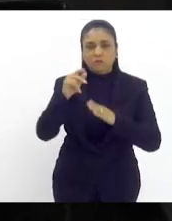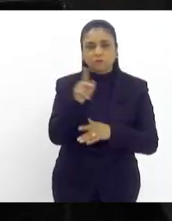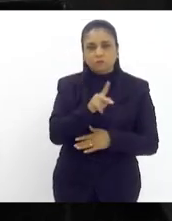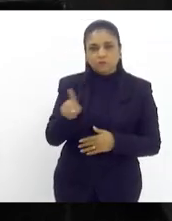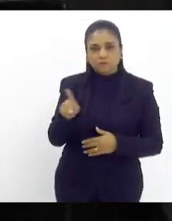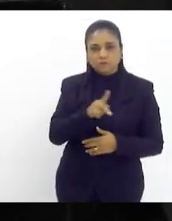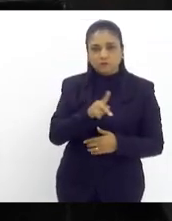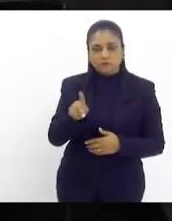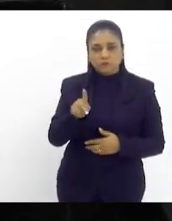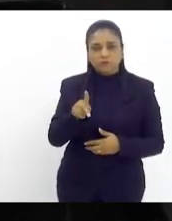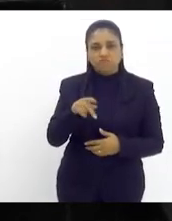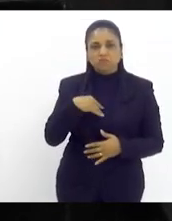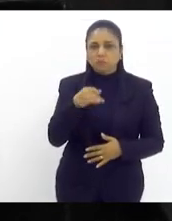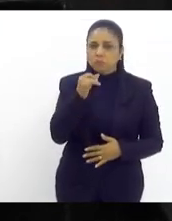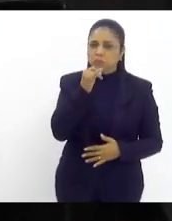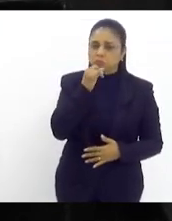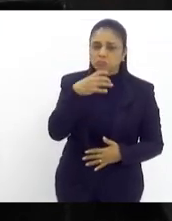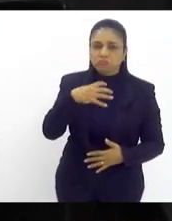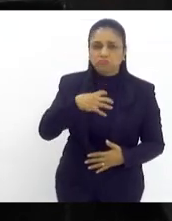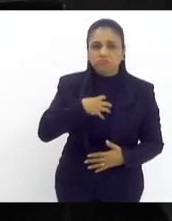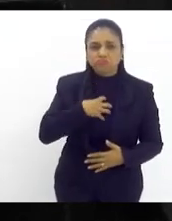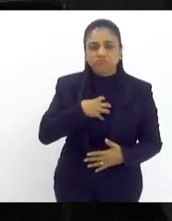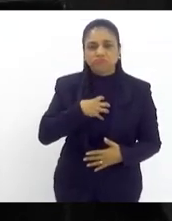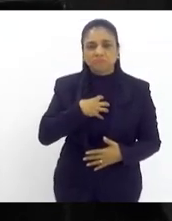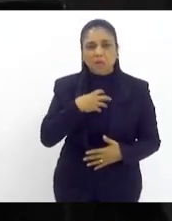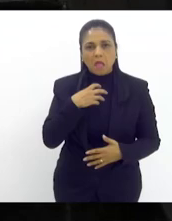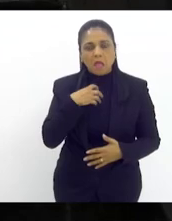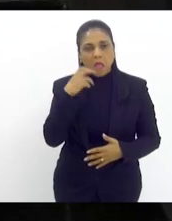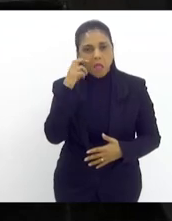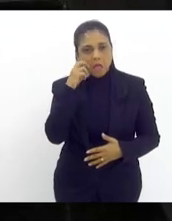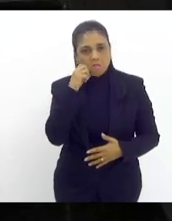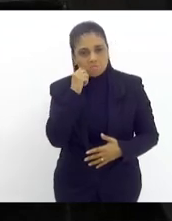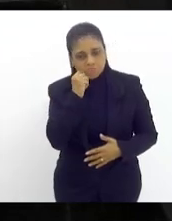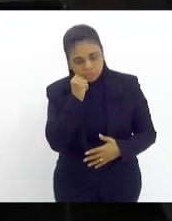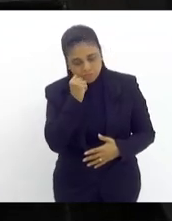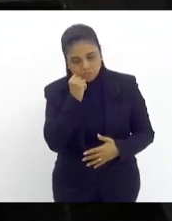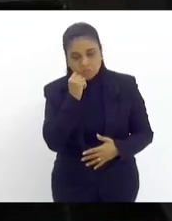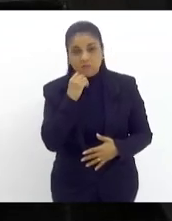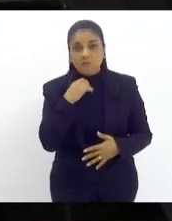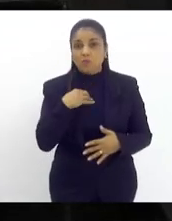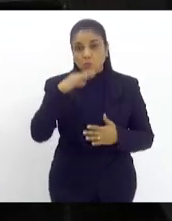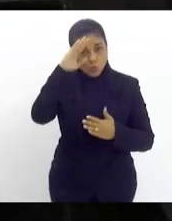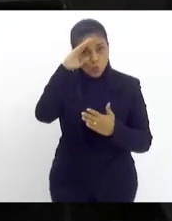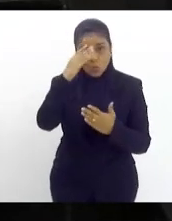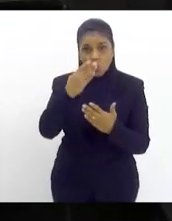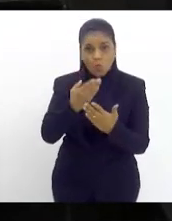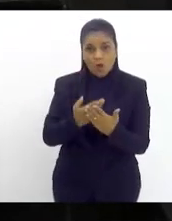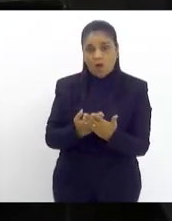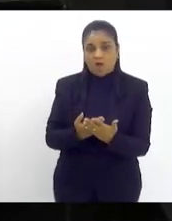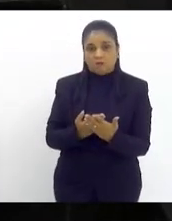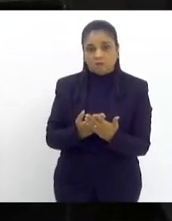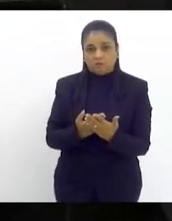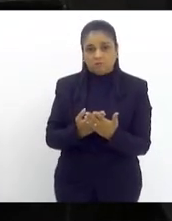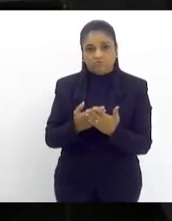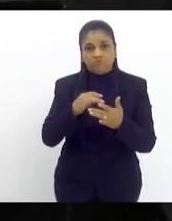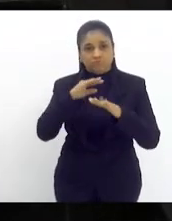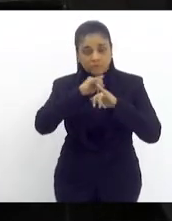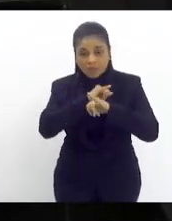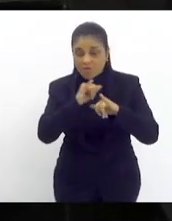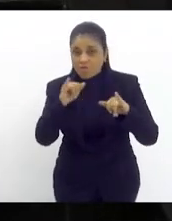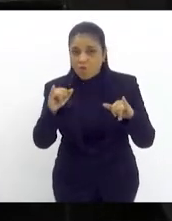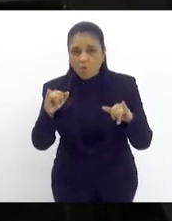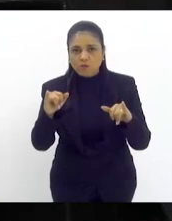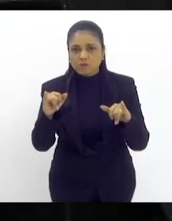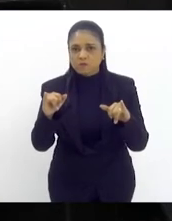ficamos em entristecidos e decepcionados e não acreditando nas informações